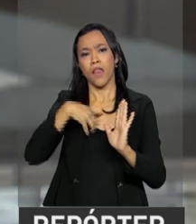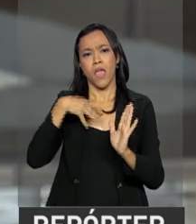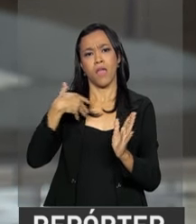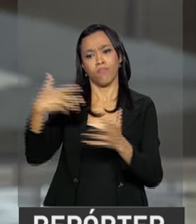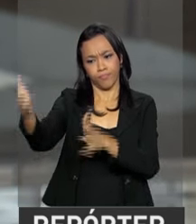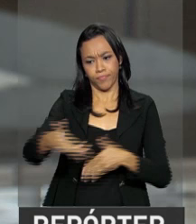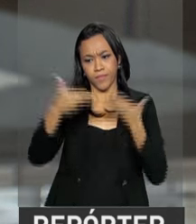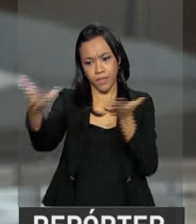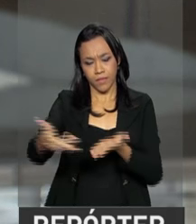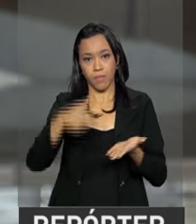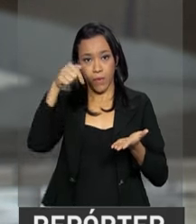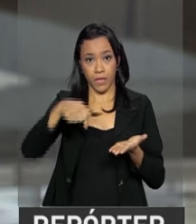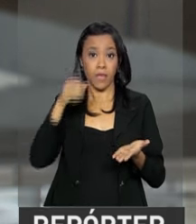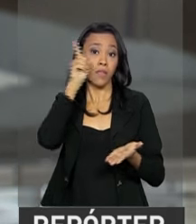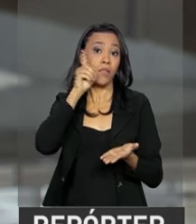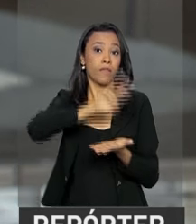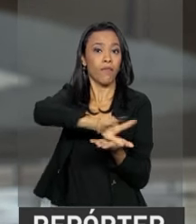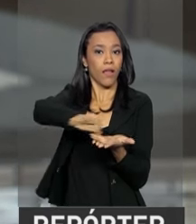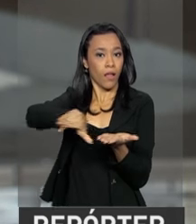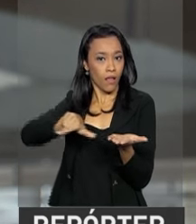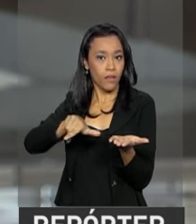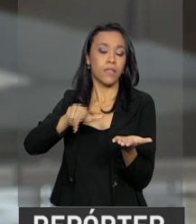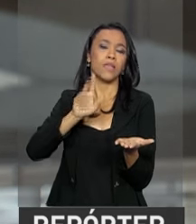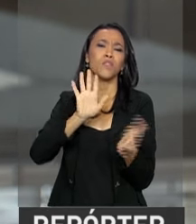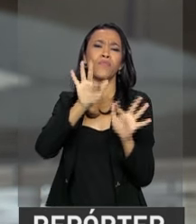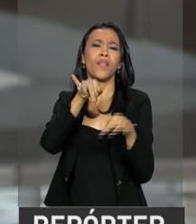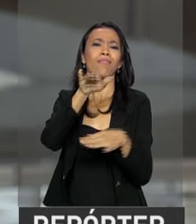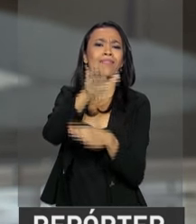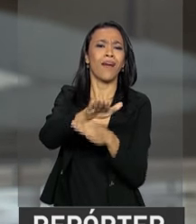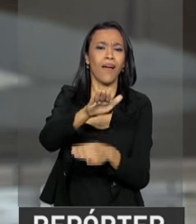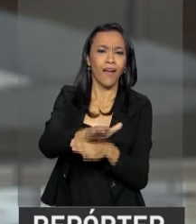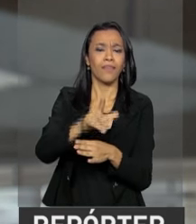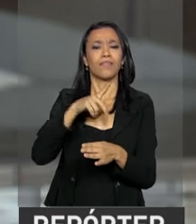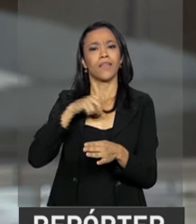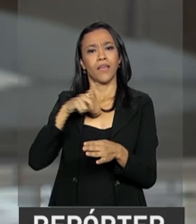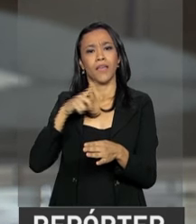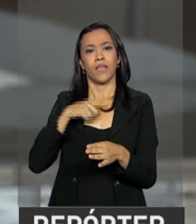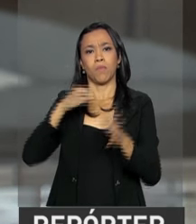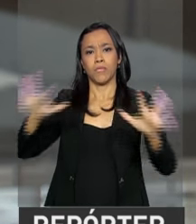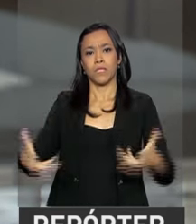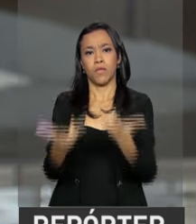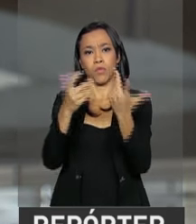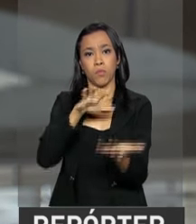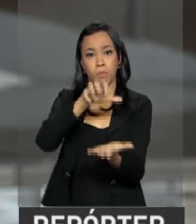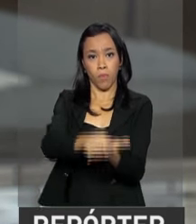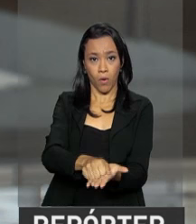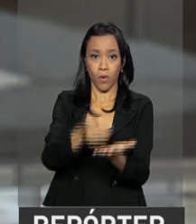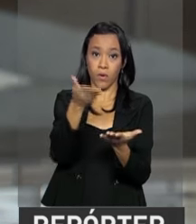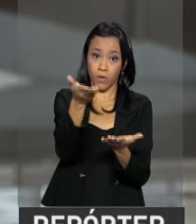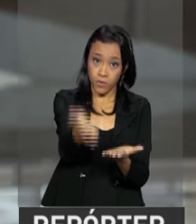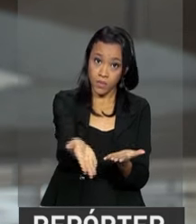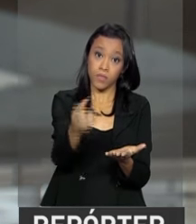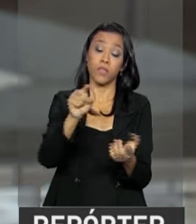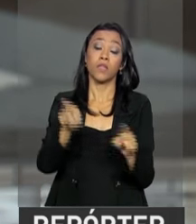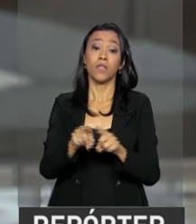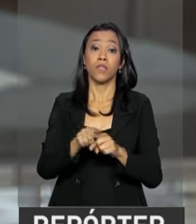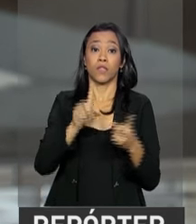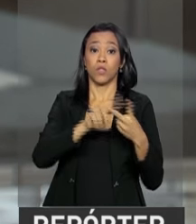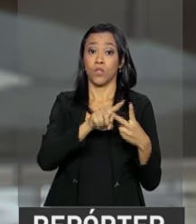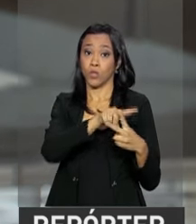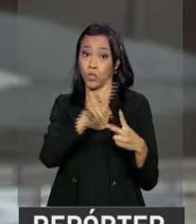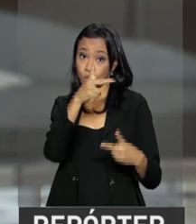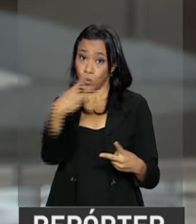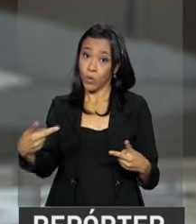recebeu parlamentares e no final da tarde ele participa da cerimônia de posse da ministra Laurita Vaz e do ministro